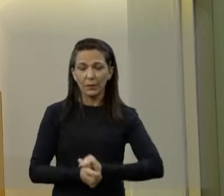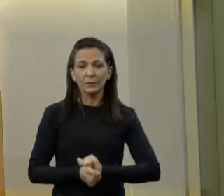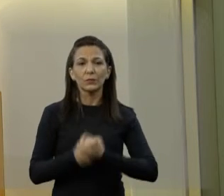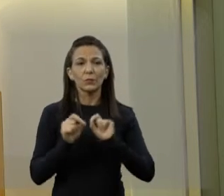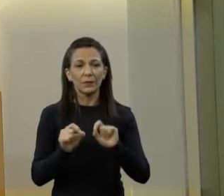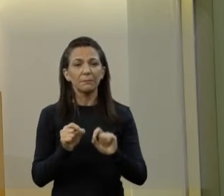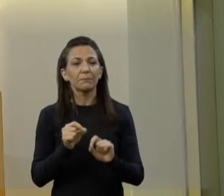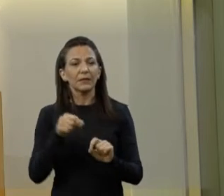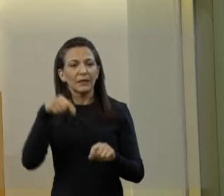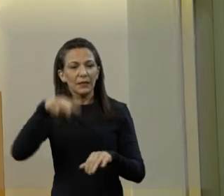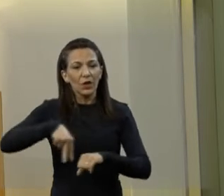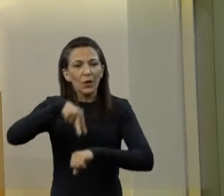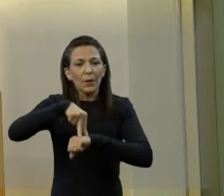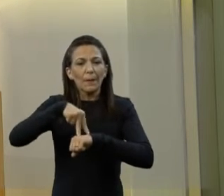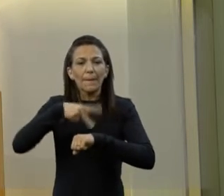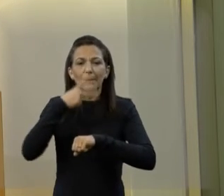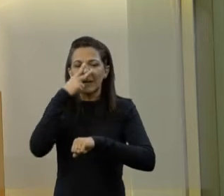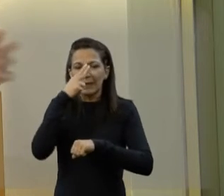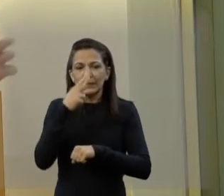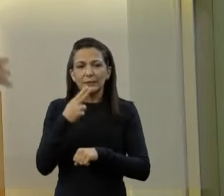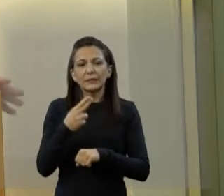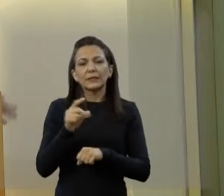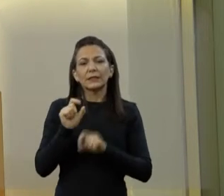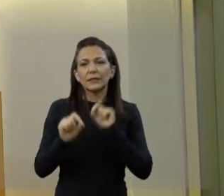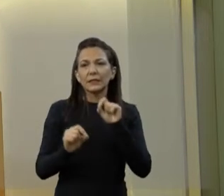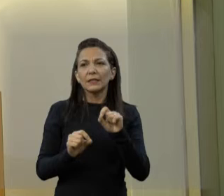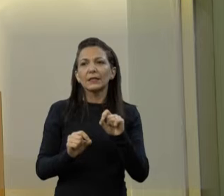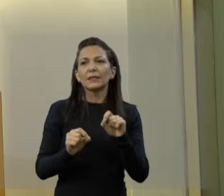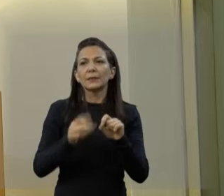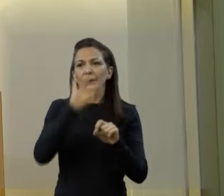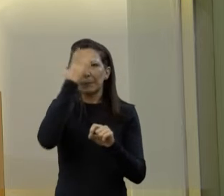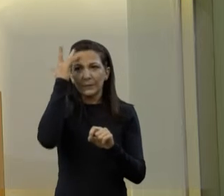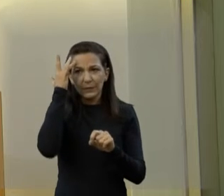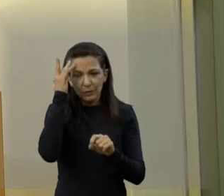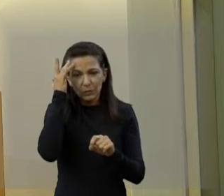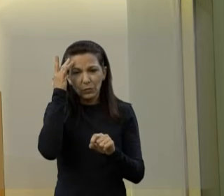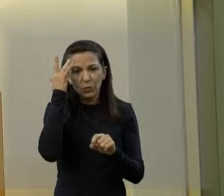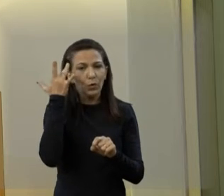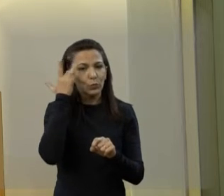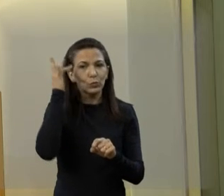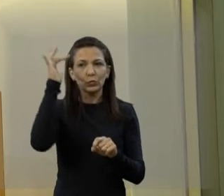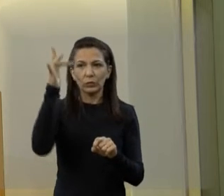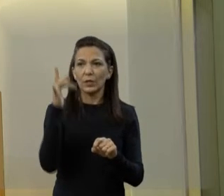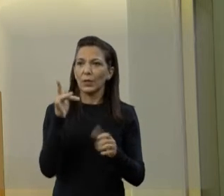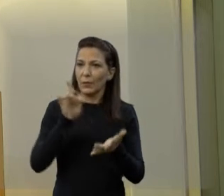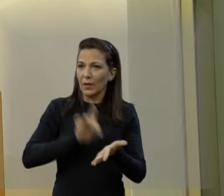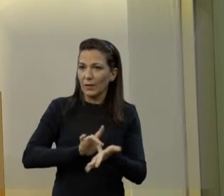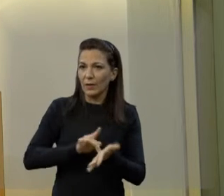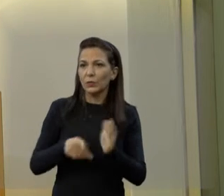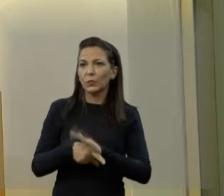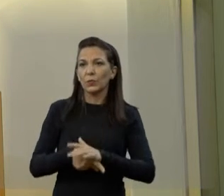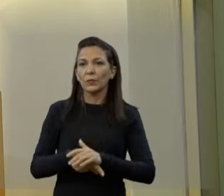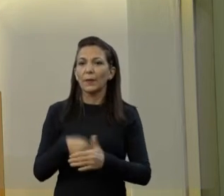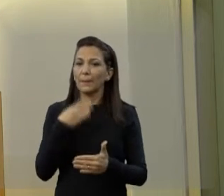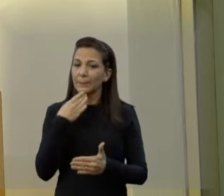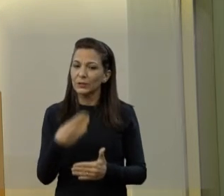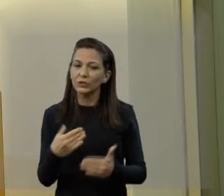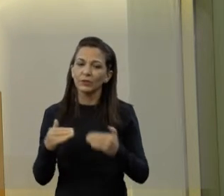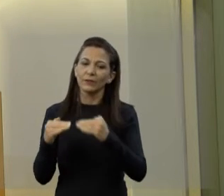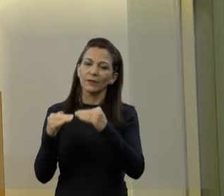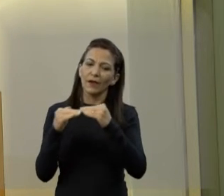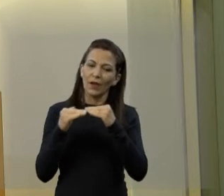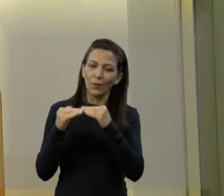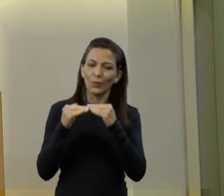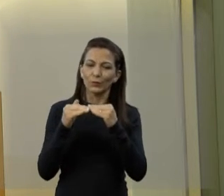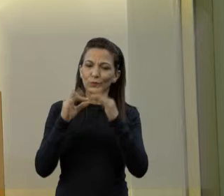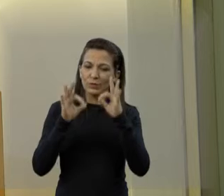que Araraquara perderia também mais de 600 municípios no meio de uma pandemia da covid-19 então eu peço minimamente coerência